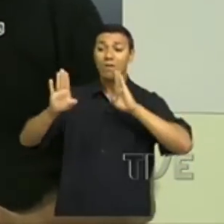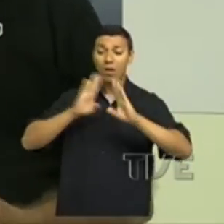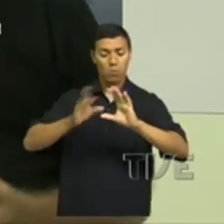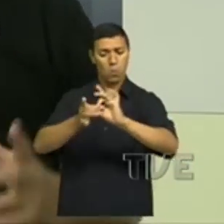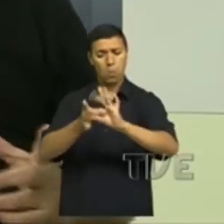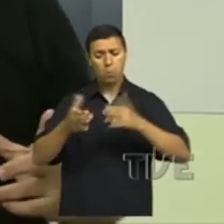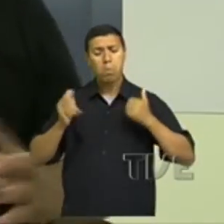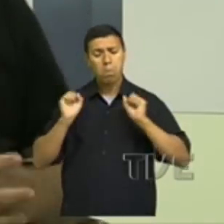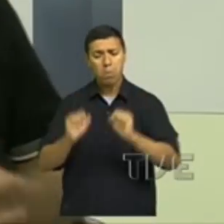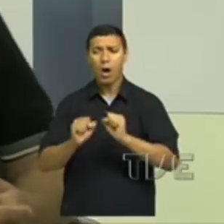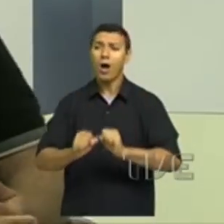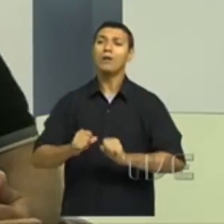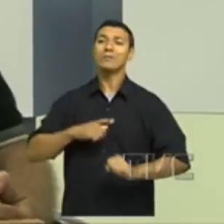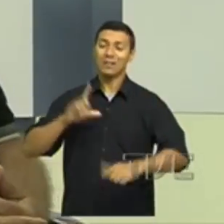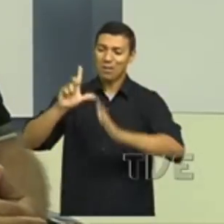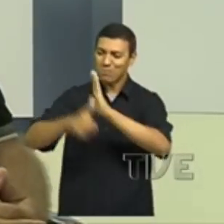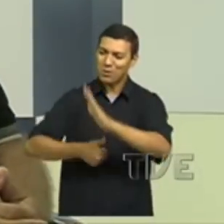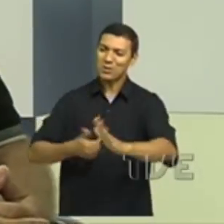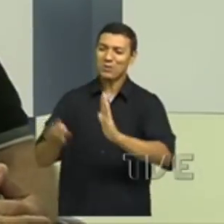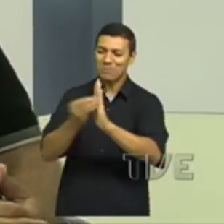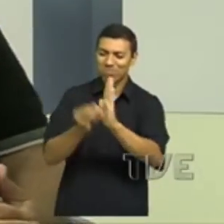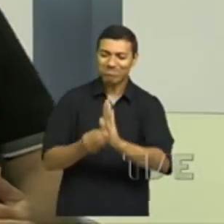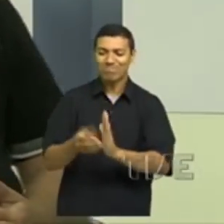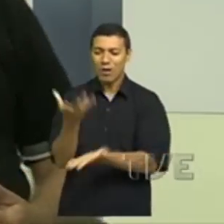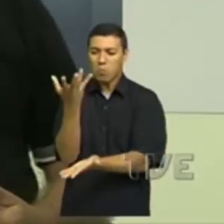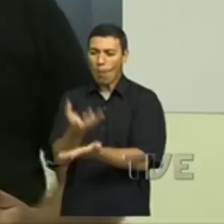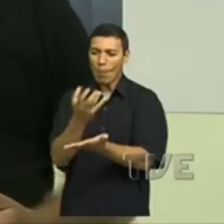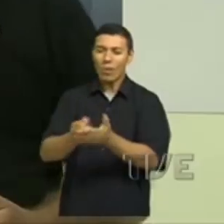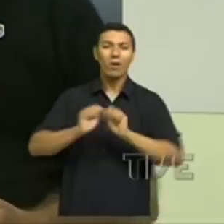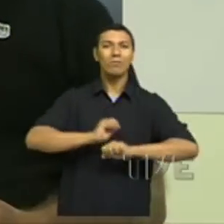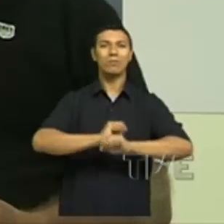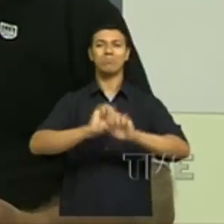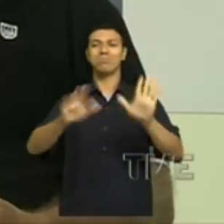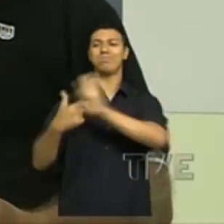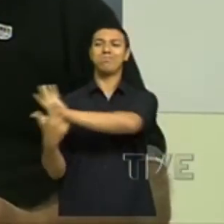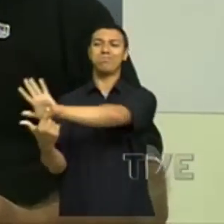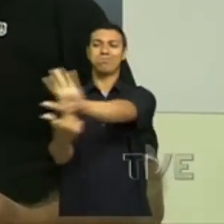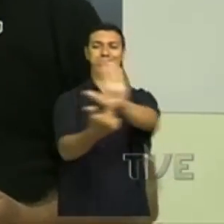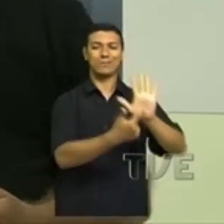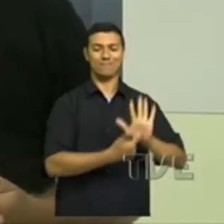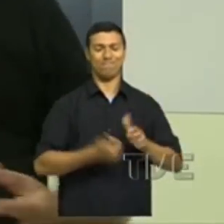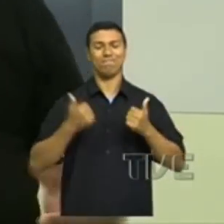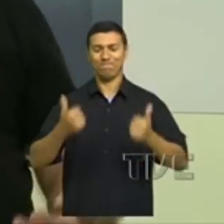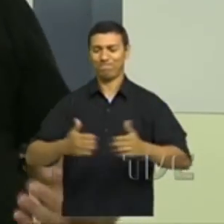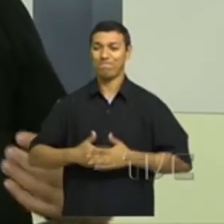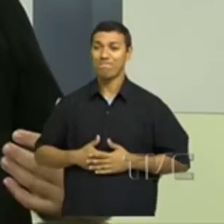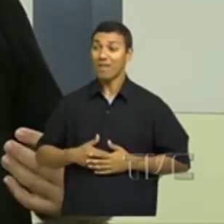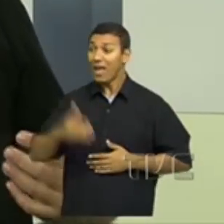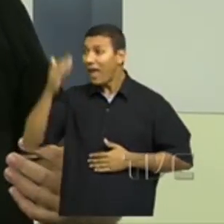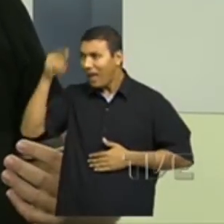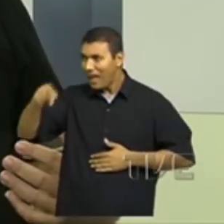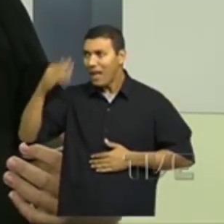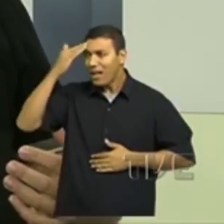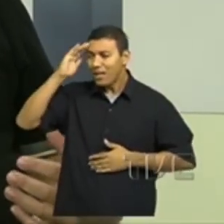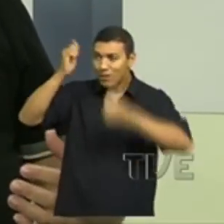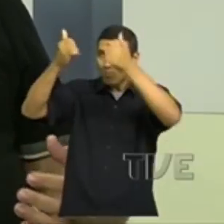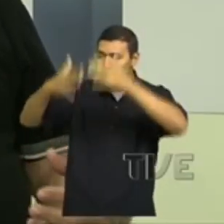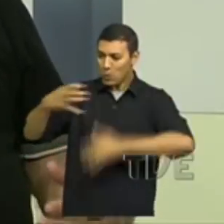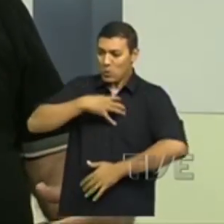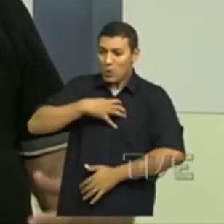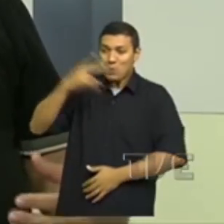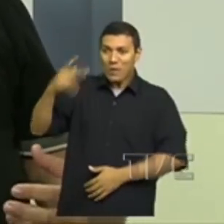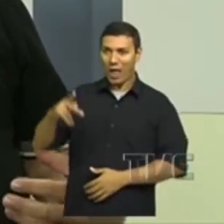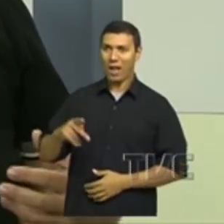festival, a gente vai postar. Mas é importante se descrever para a pessoa entender